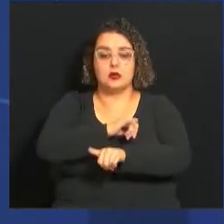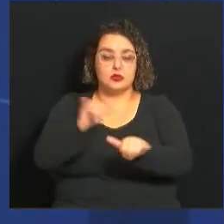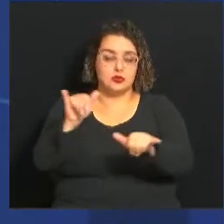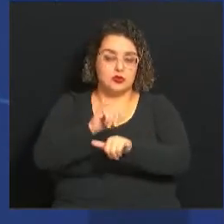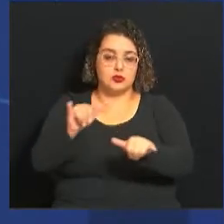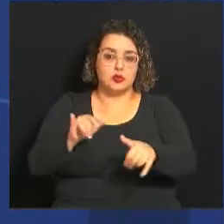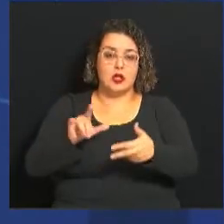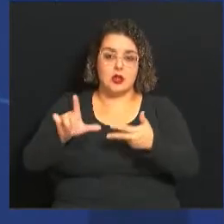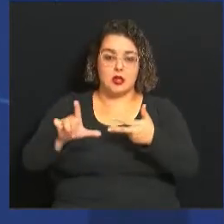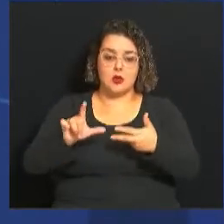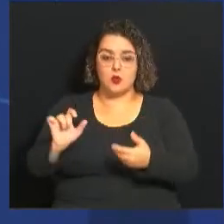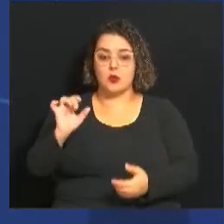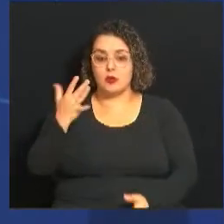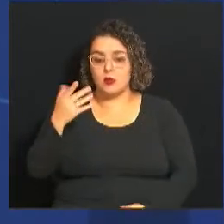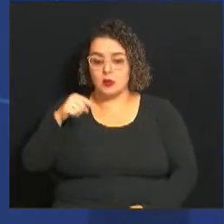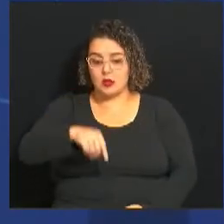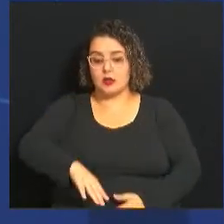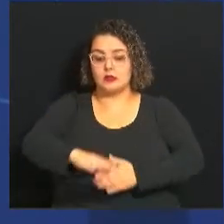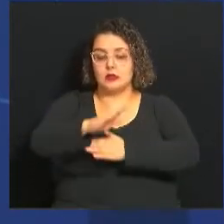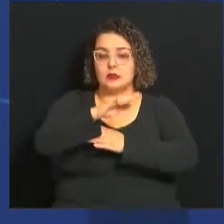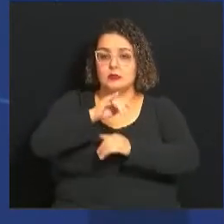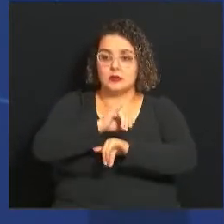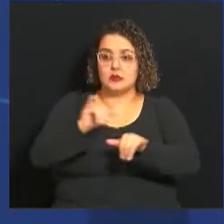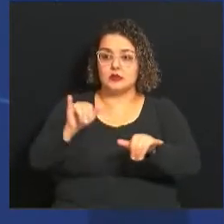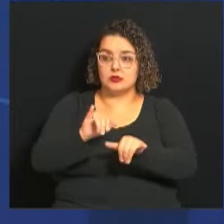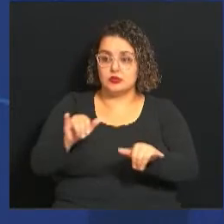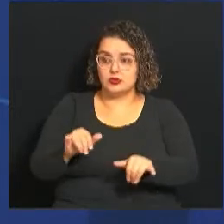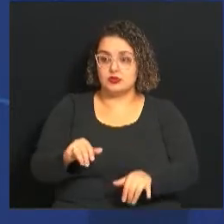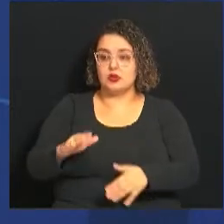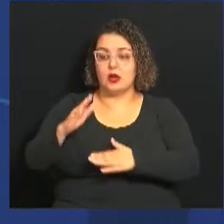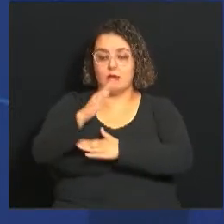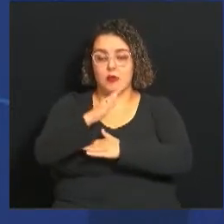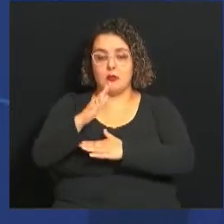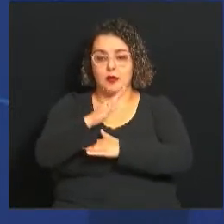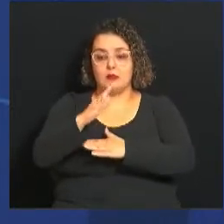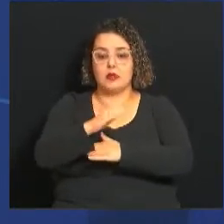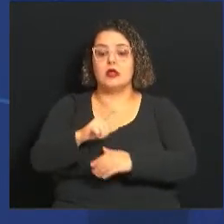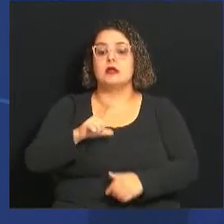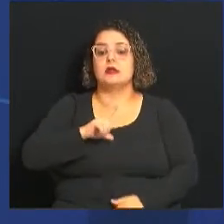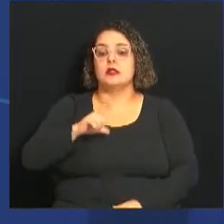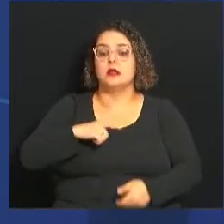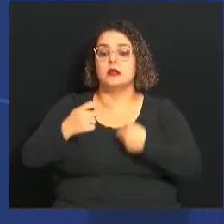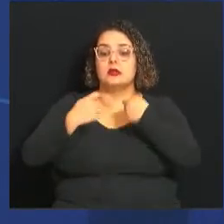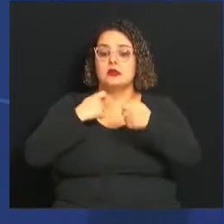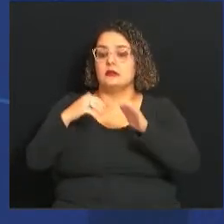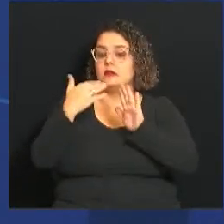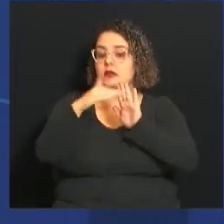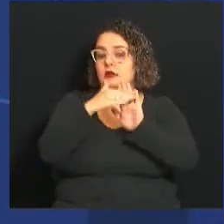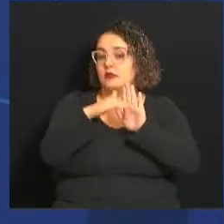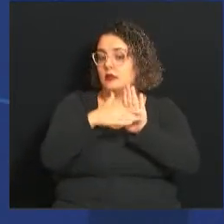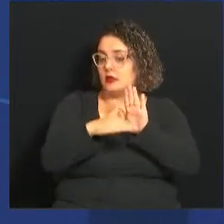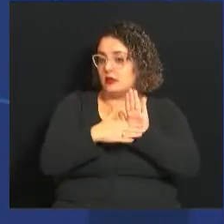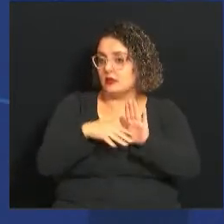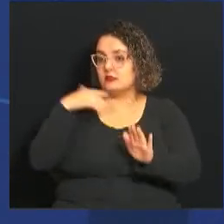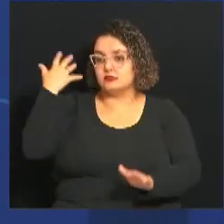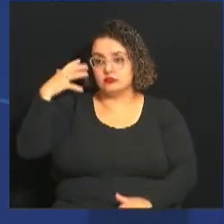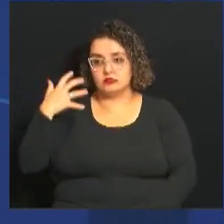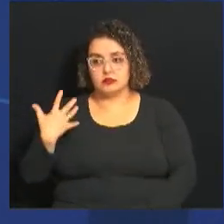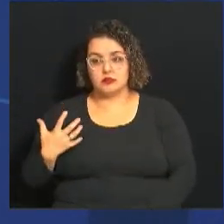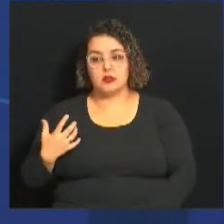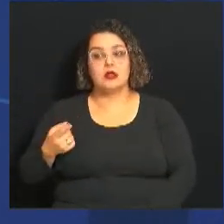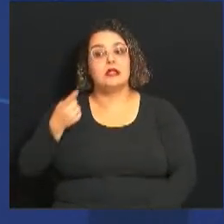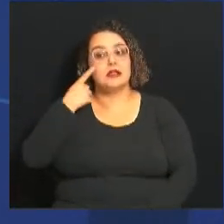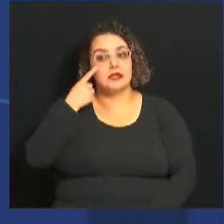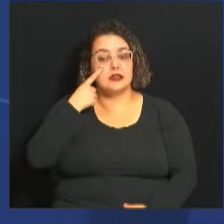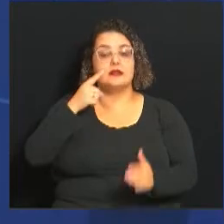do que acontece aqui na Câmara de Campinas. Tem um Em Pauta, entrevista ao vivo com a vereadora Guida Calisto. Tem previsão do tempo